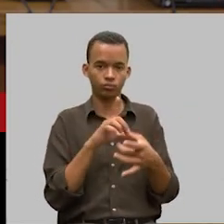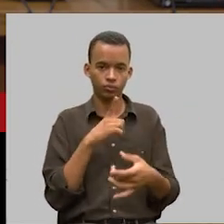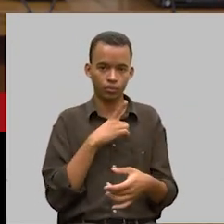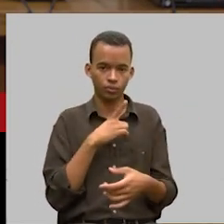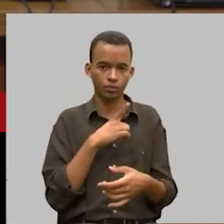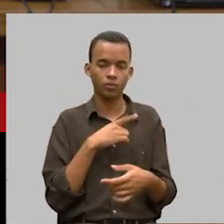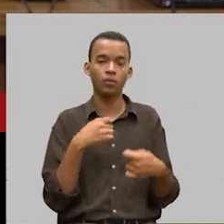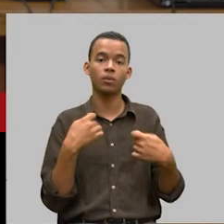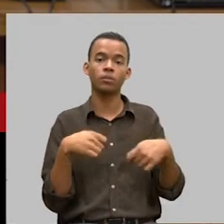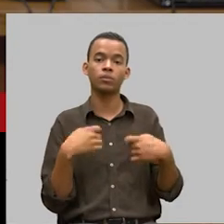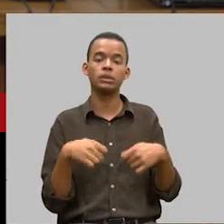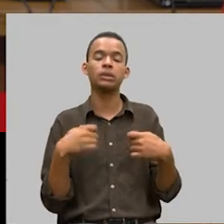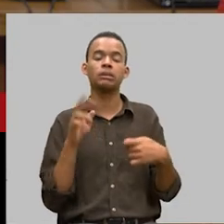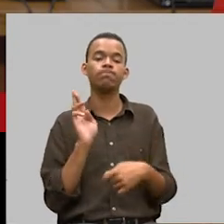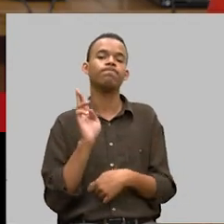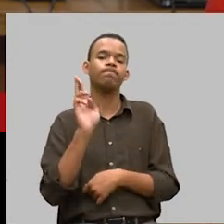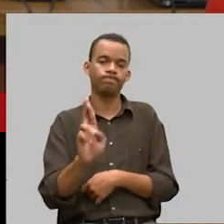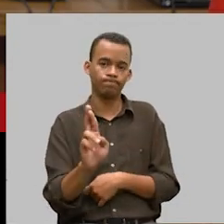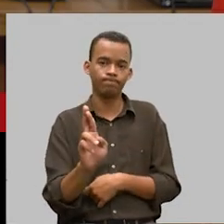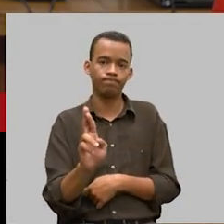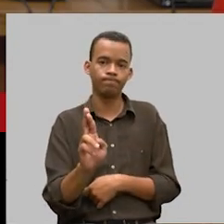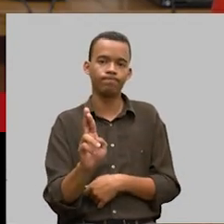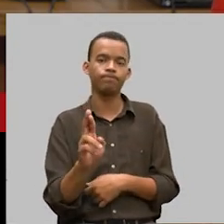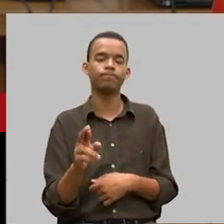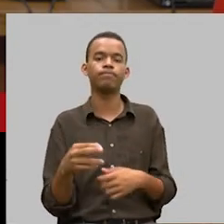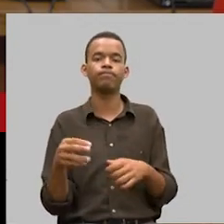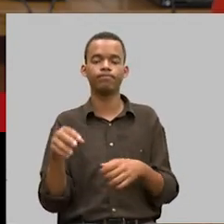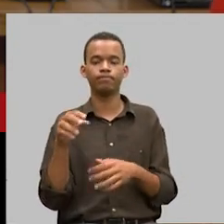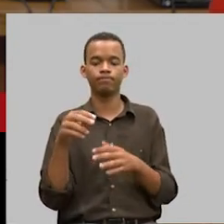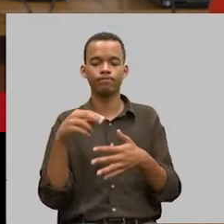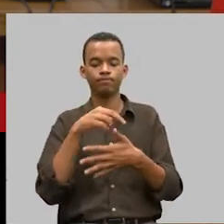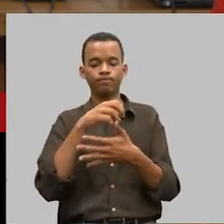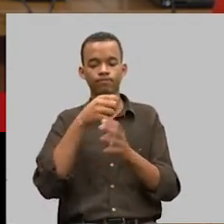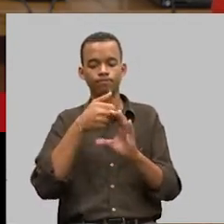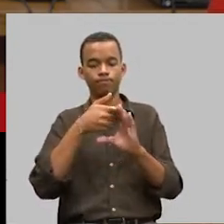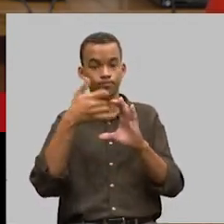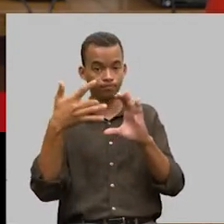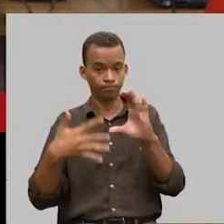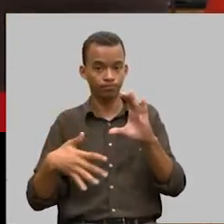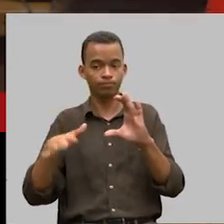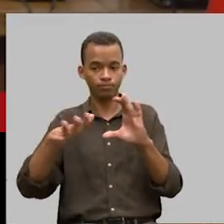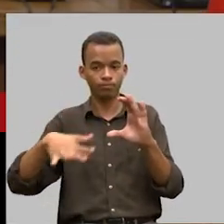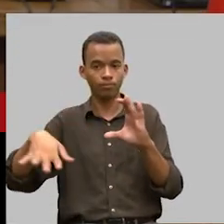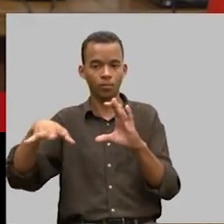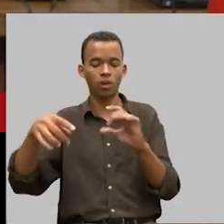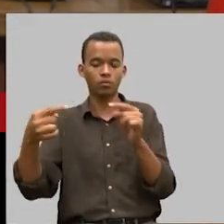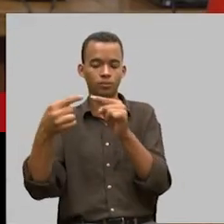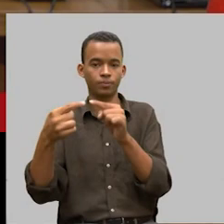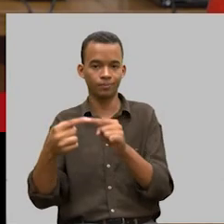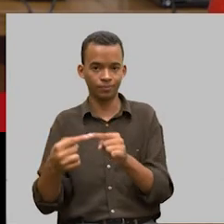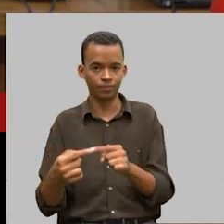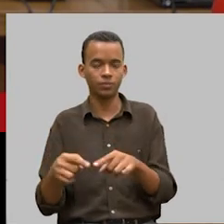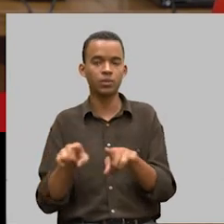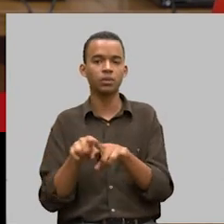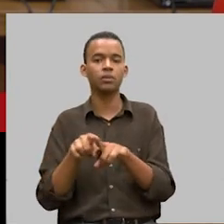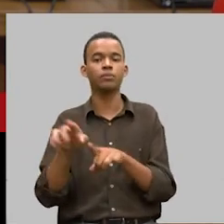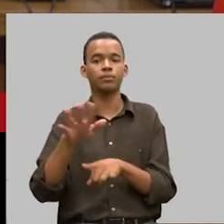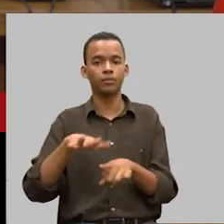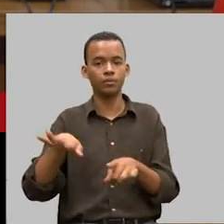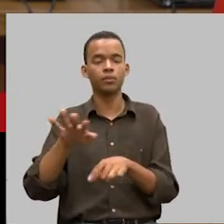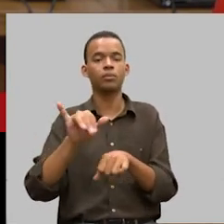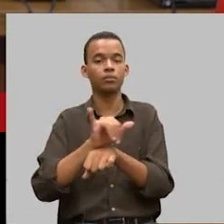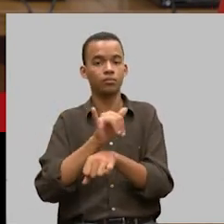precisa ser mais representativa em termos das particularidades regionais ser efetivamente um espaço de